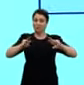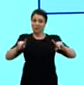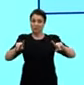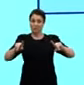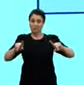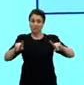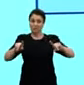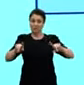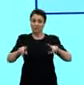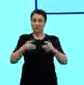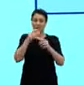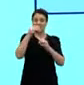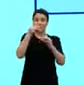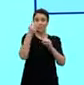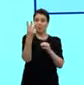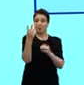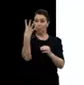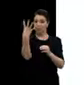4 células N.